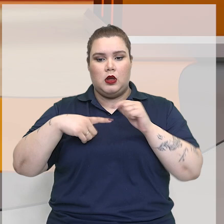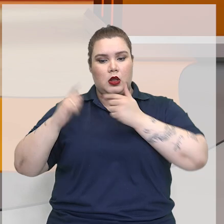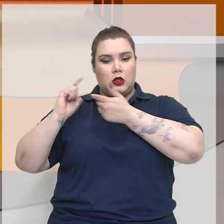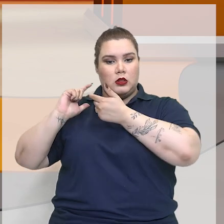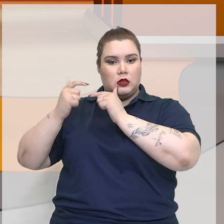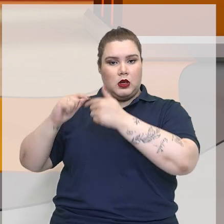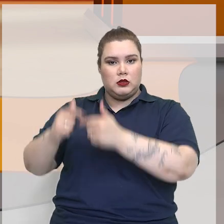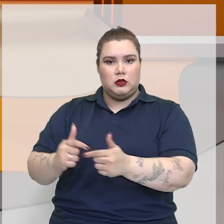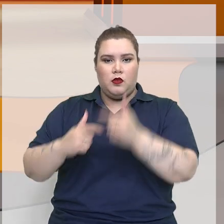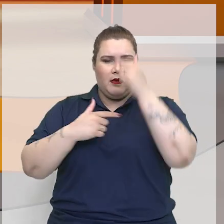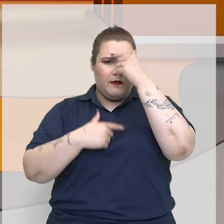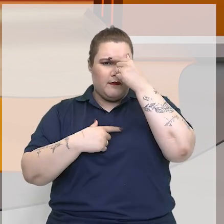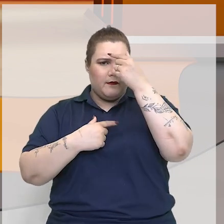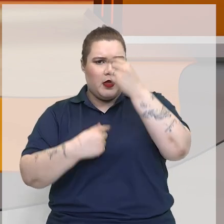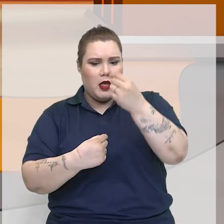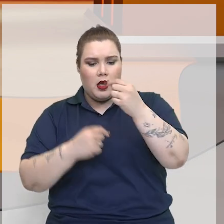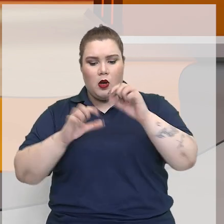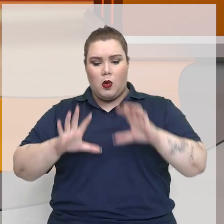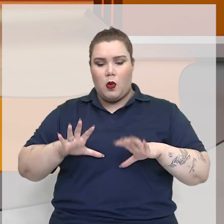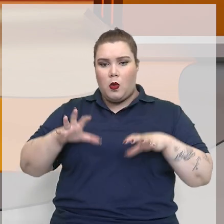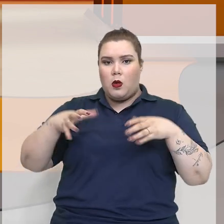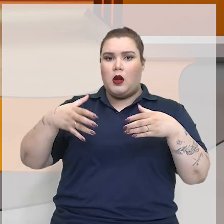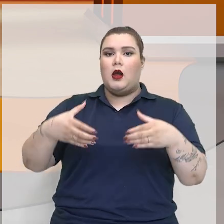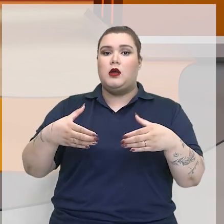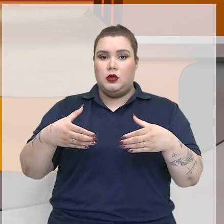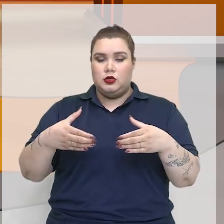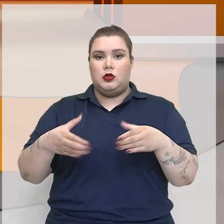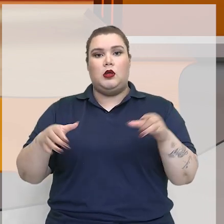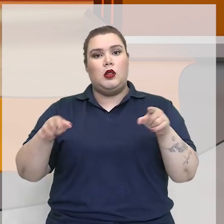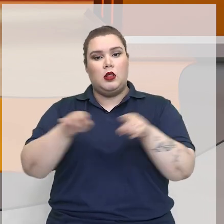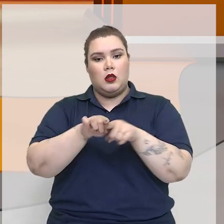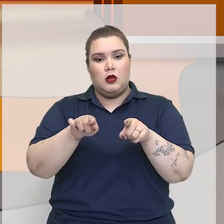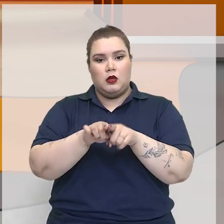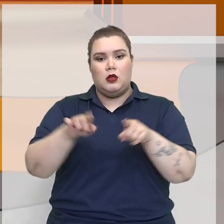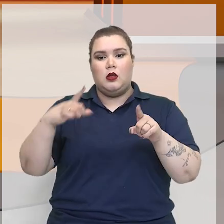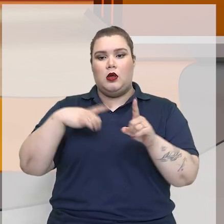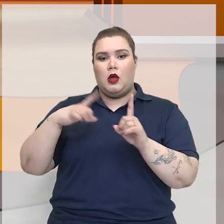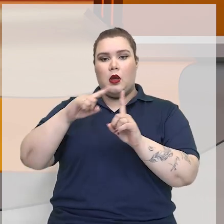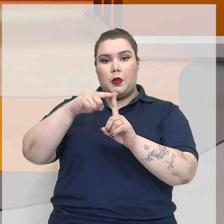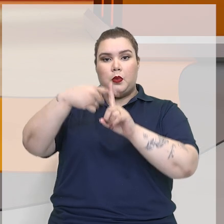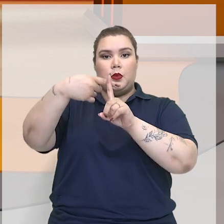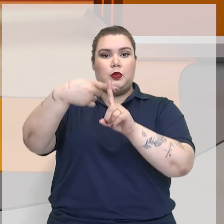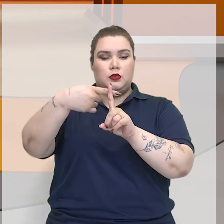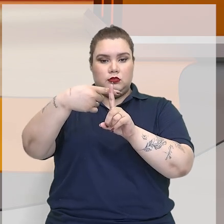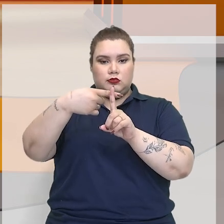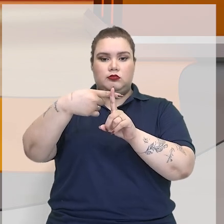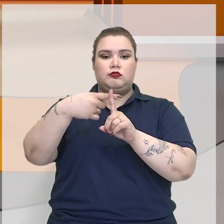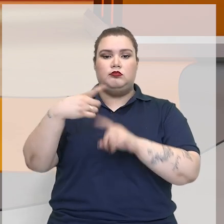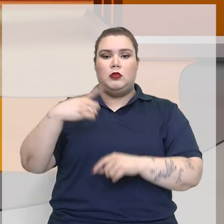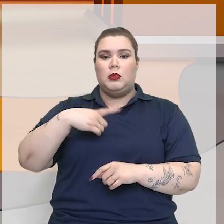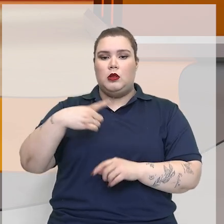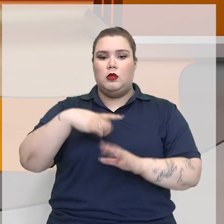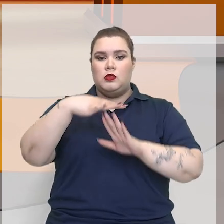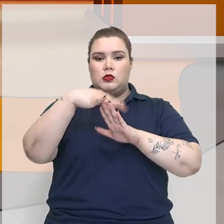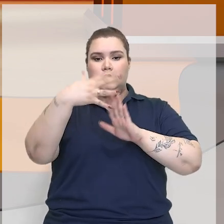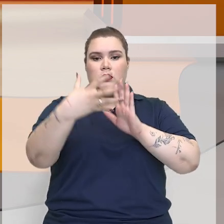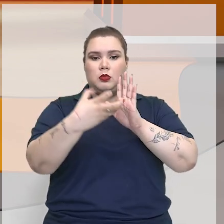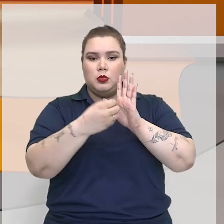tradição de fé, coragem, né, além da cruz, né, que tem ali